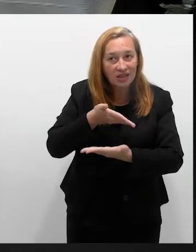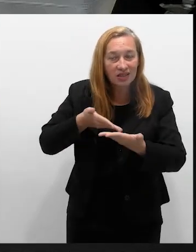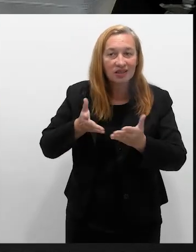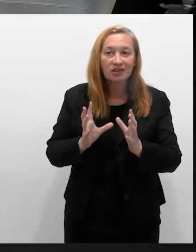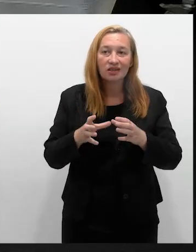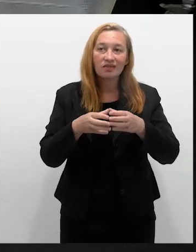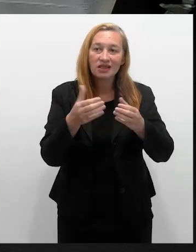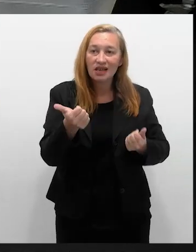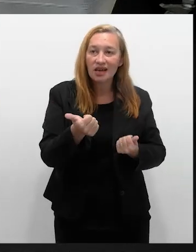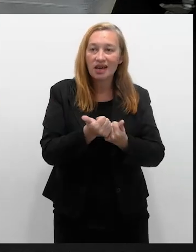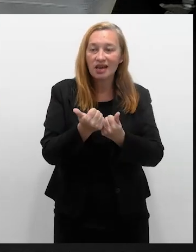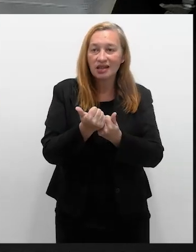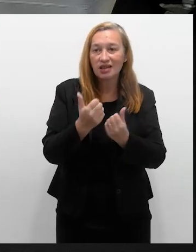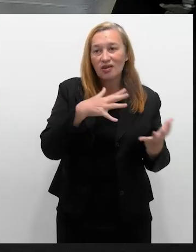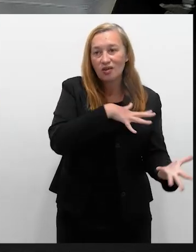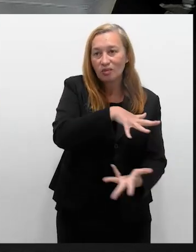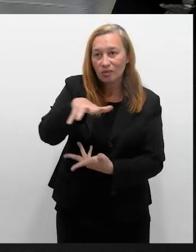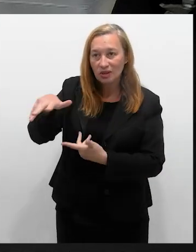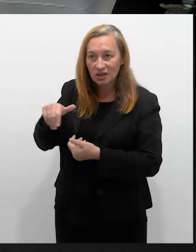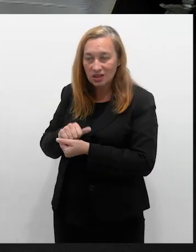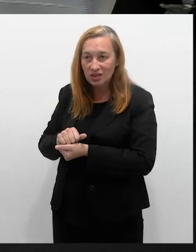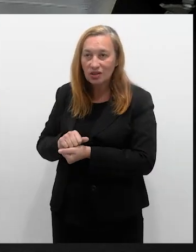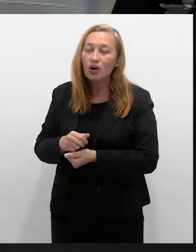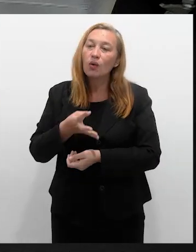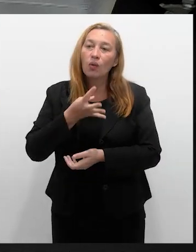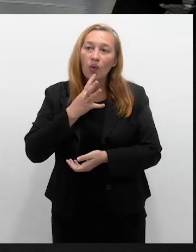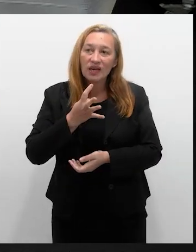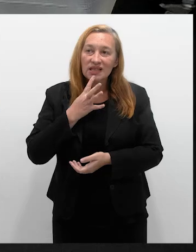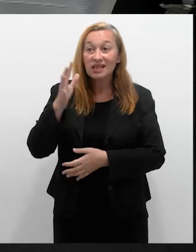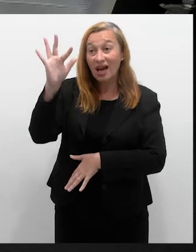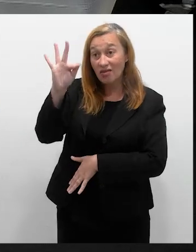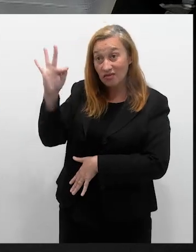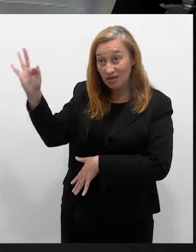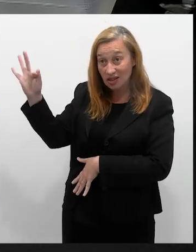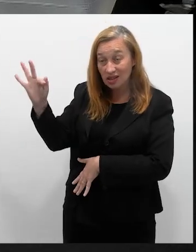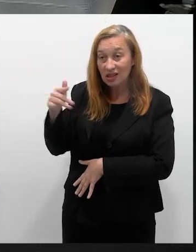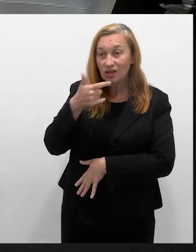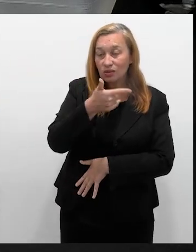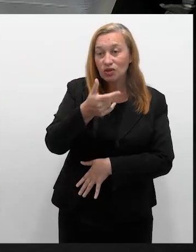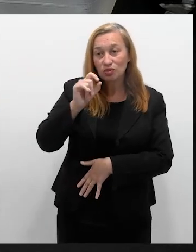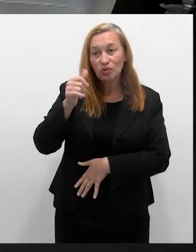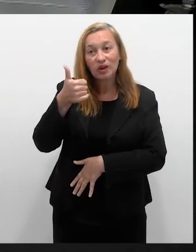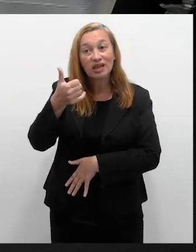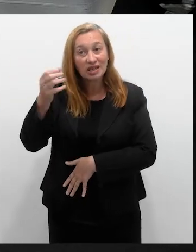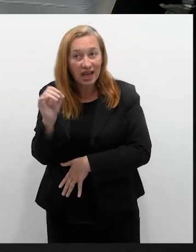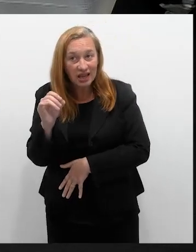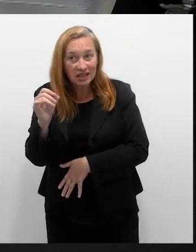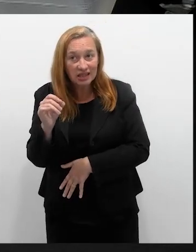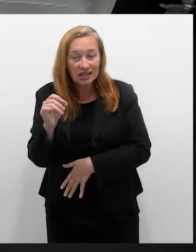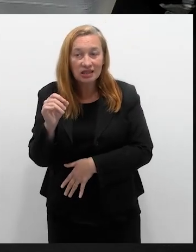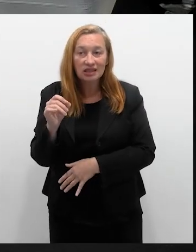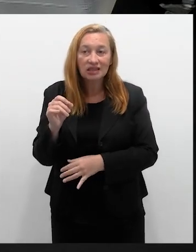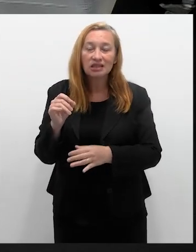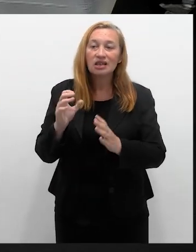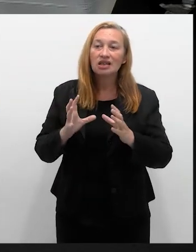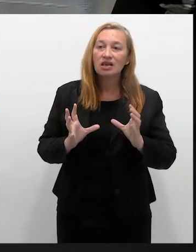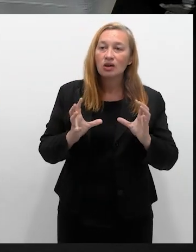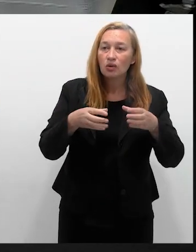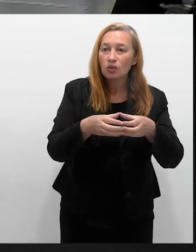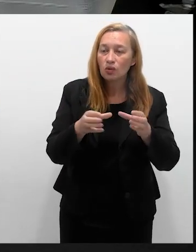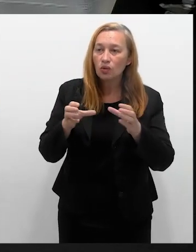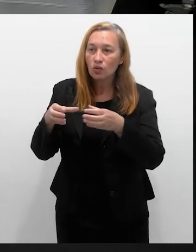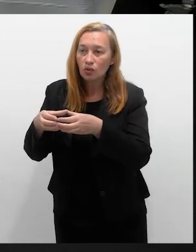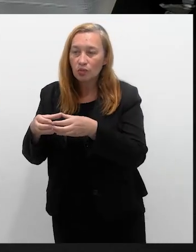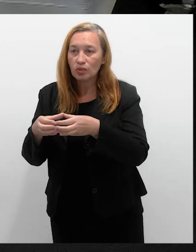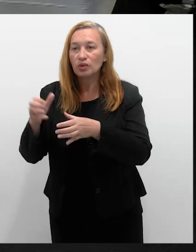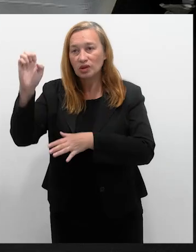compartilhadas com essa rede internacional. Né? Eu disse que eu conheci na França Em 2010, na época, 5